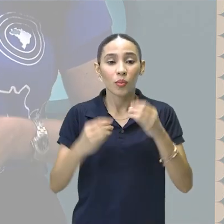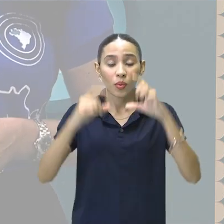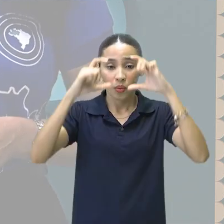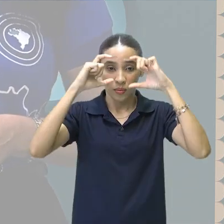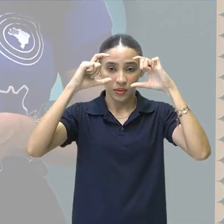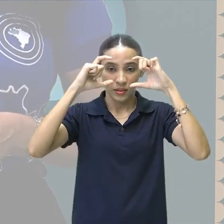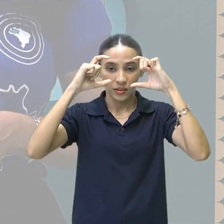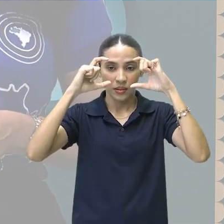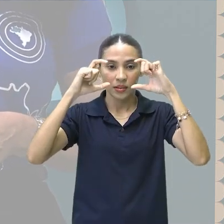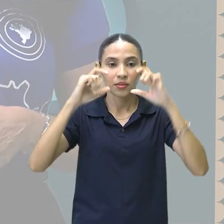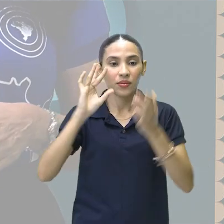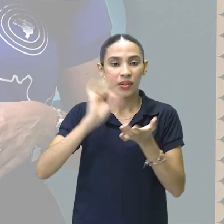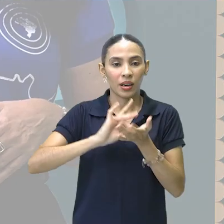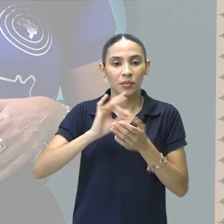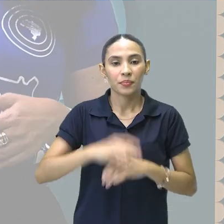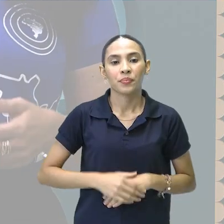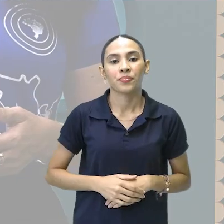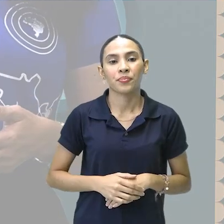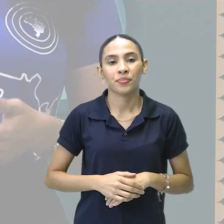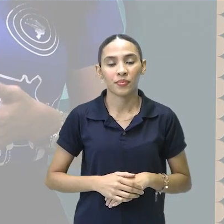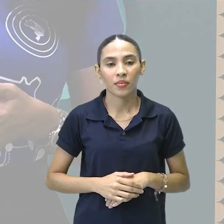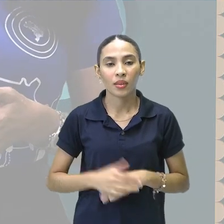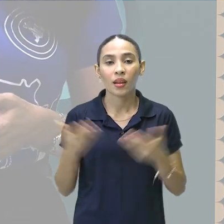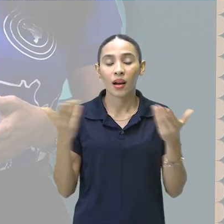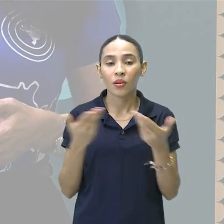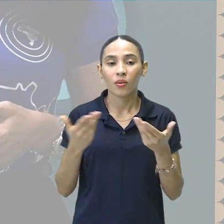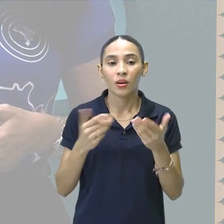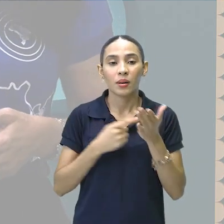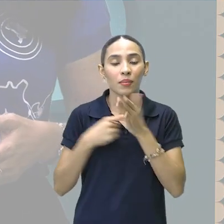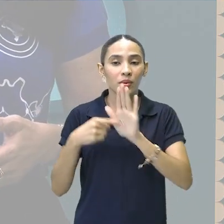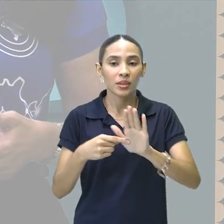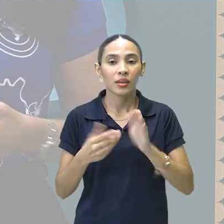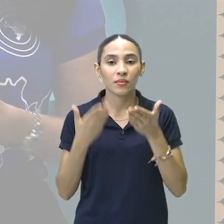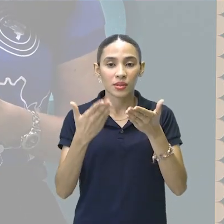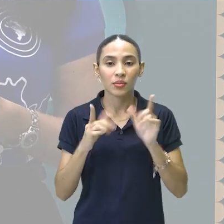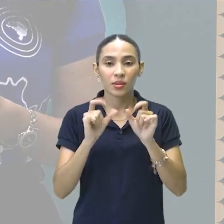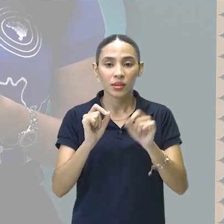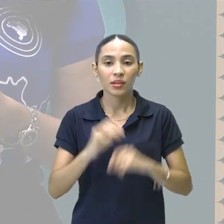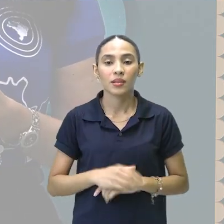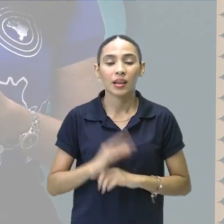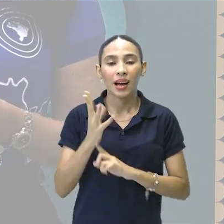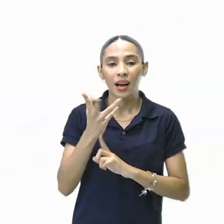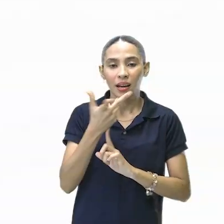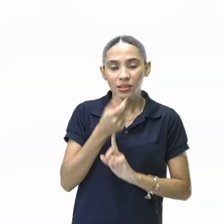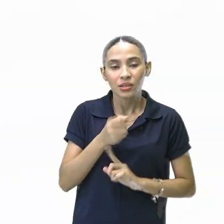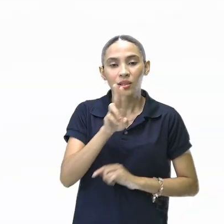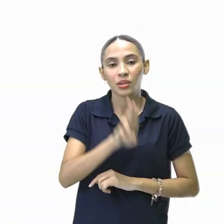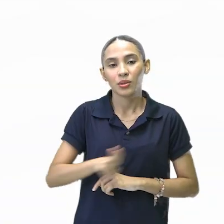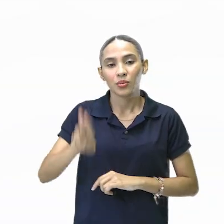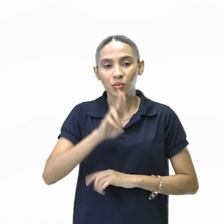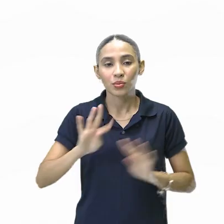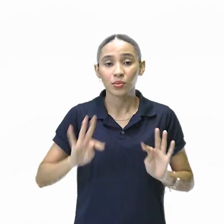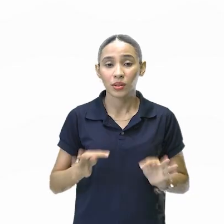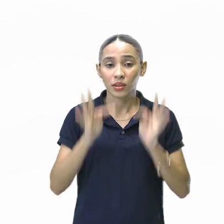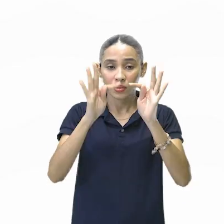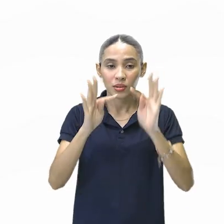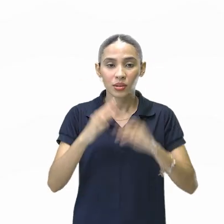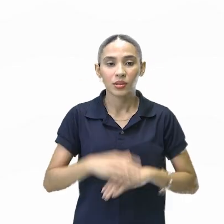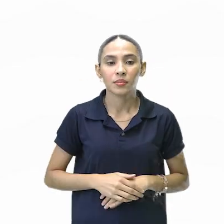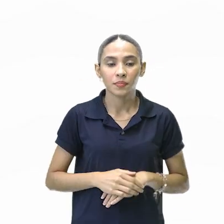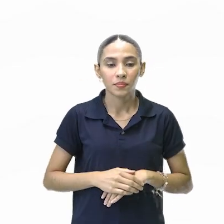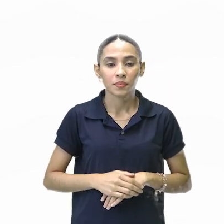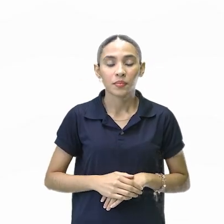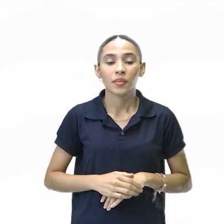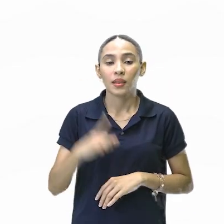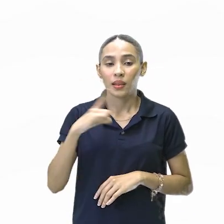de realidade. Agora vamos mostrar para vocês artistas que utilizam tecnologia digital.